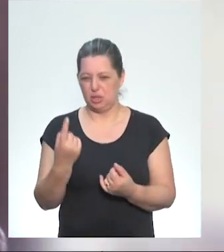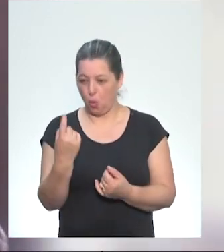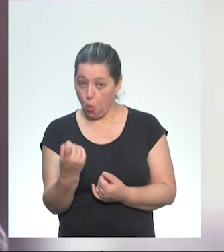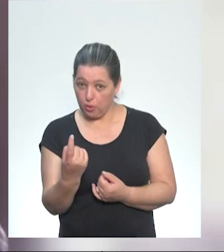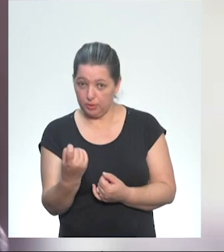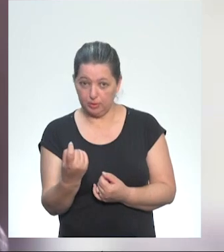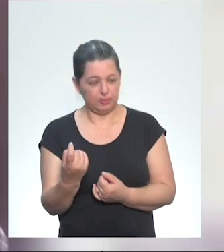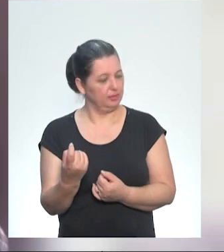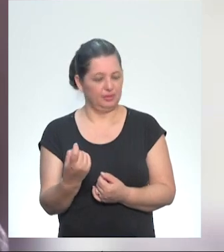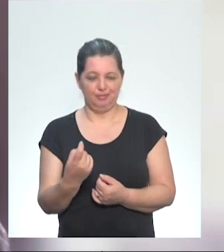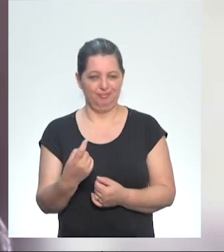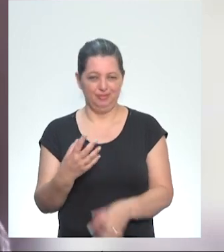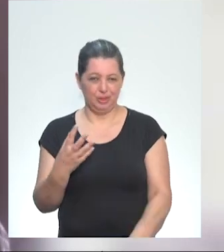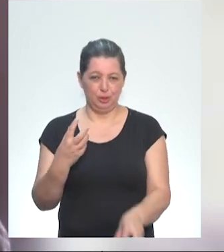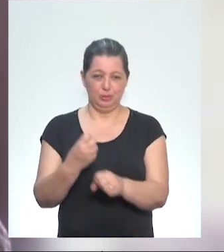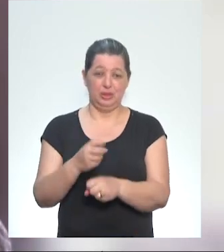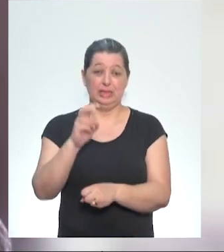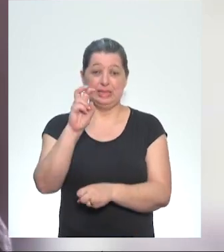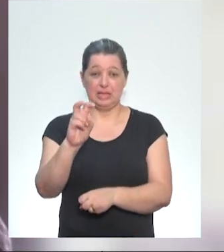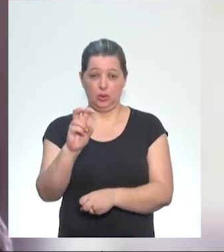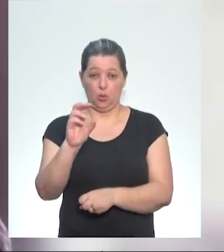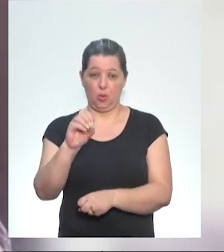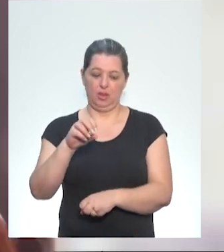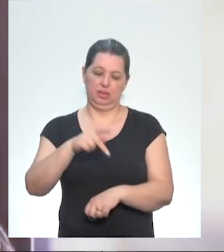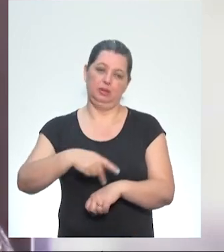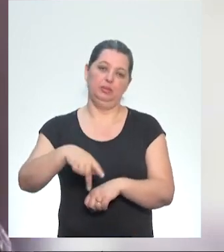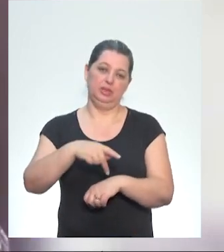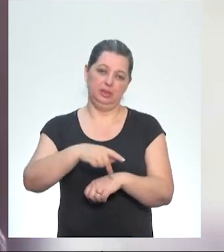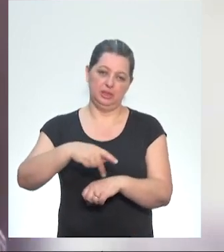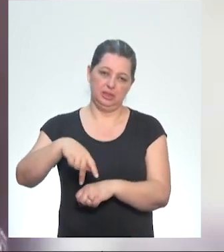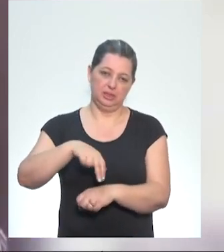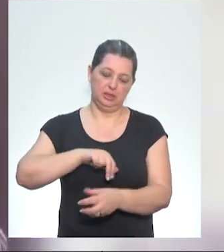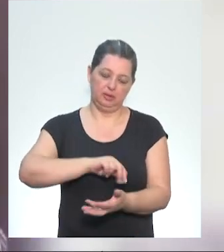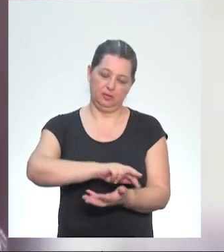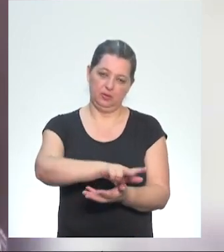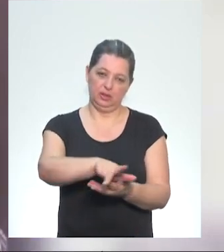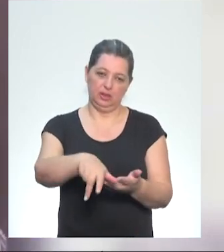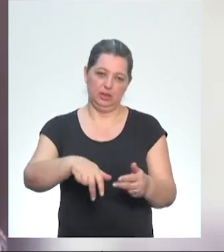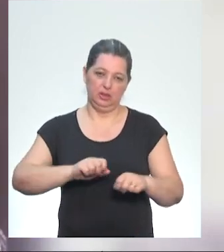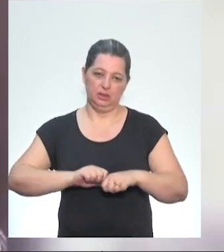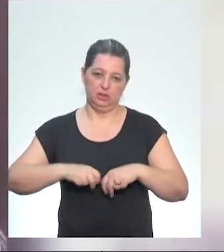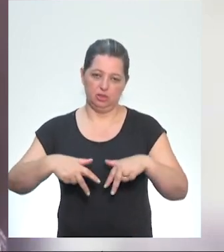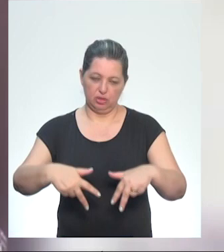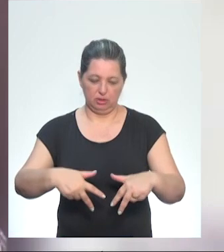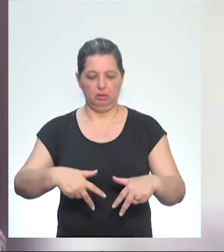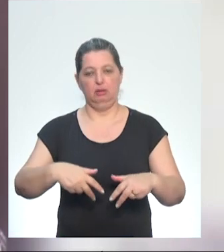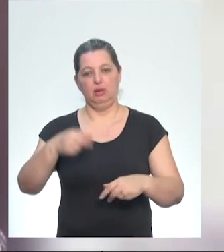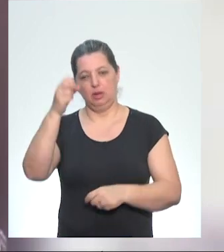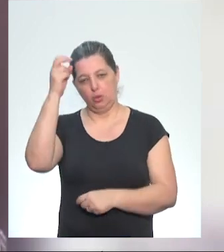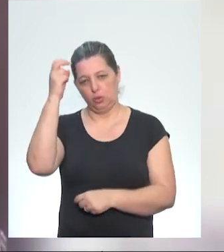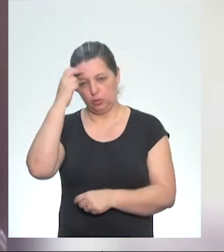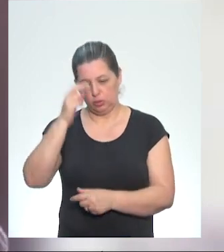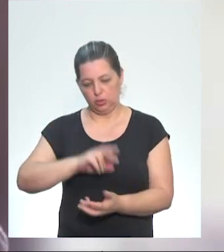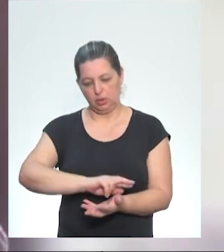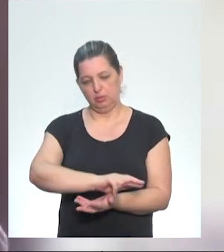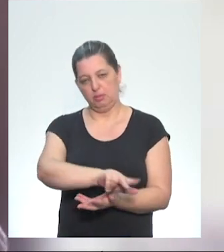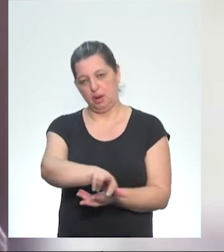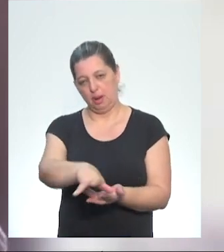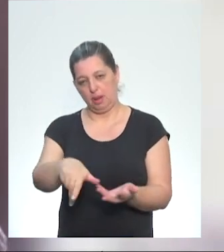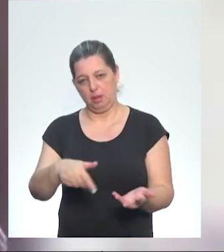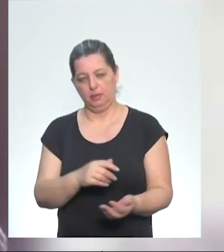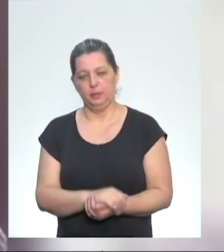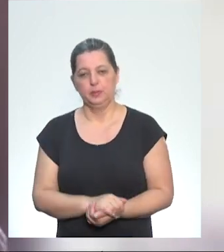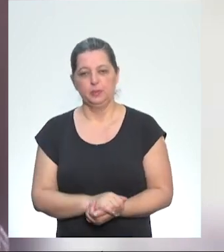de 50 países e são aí inúmeros grupos étnicos culturais diferentes, né? E a gente tem